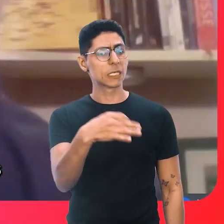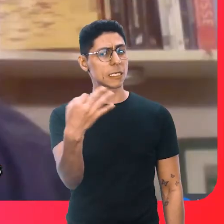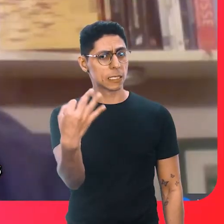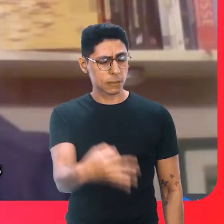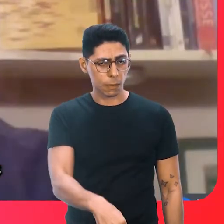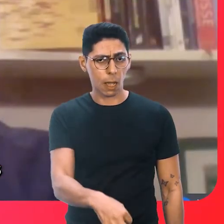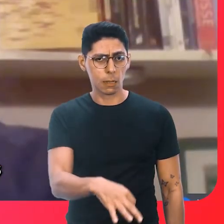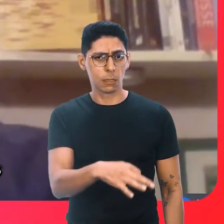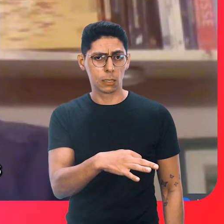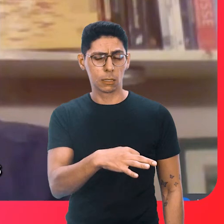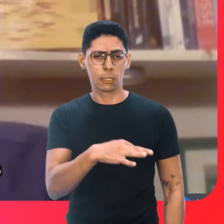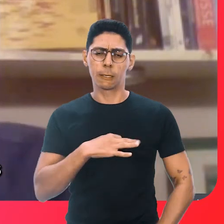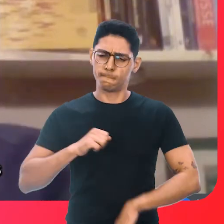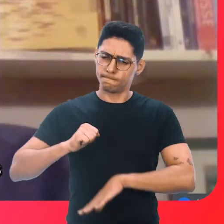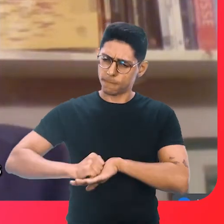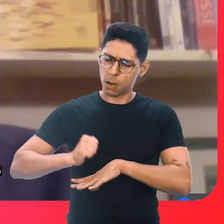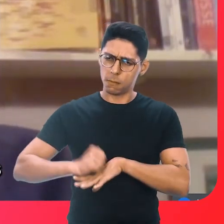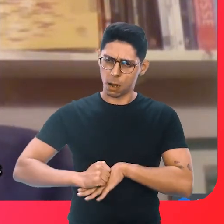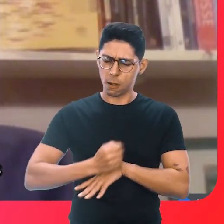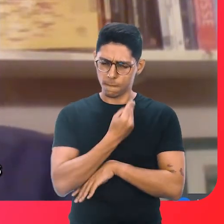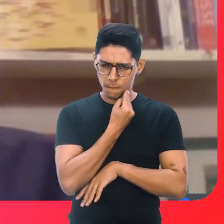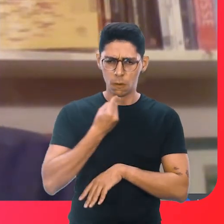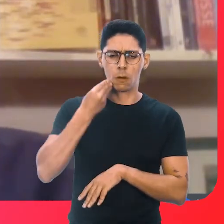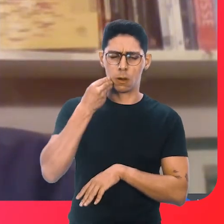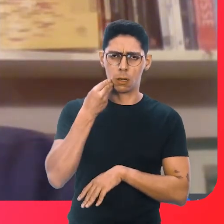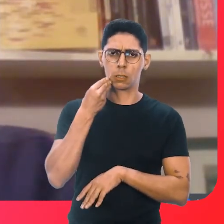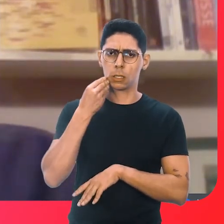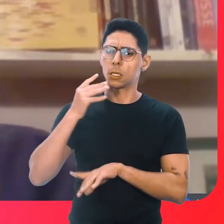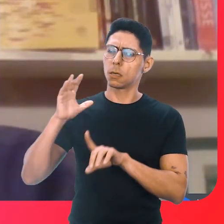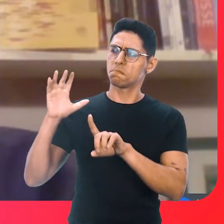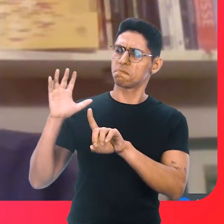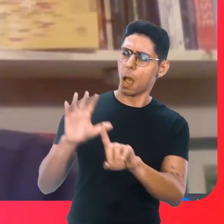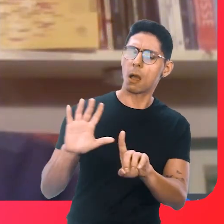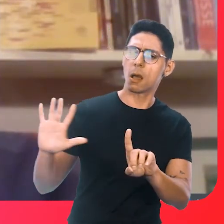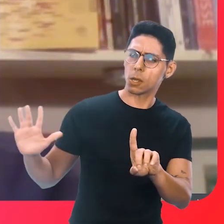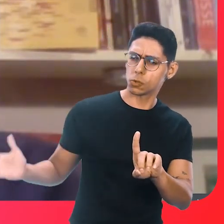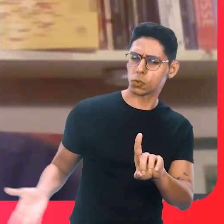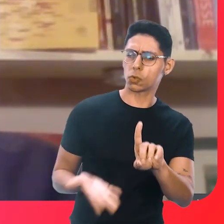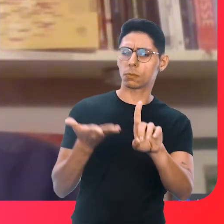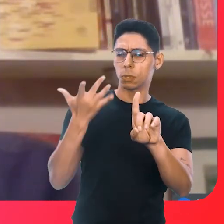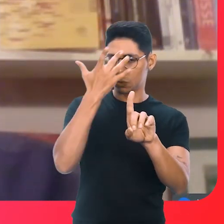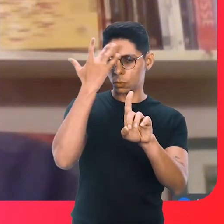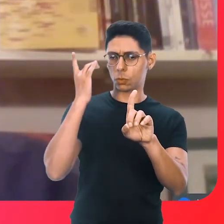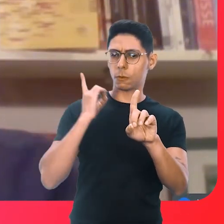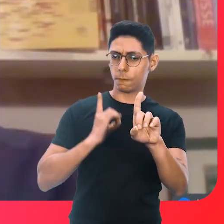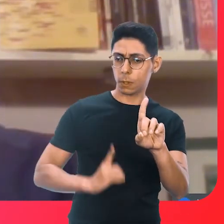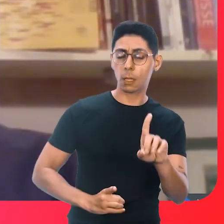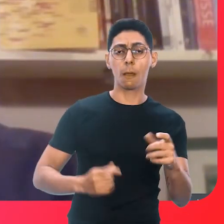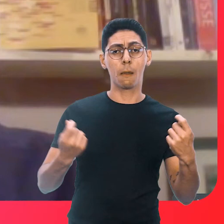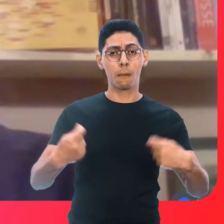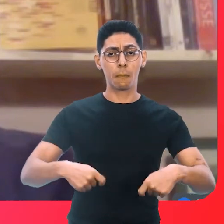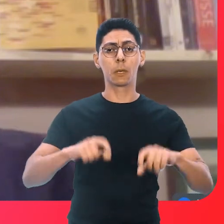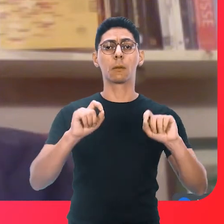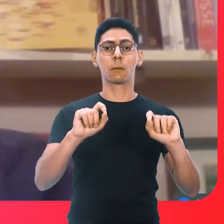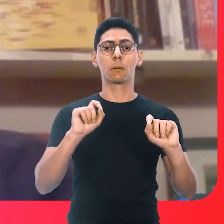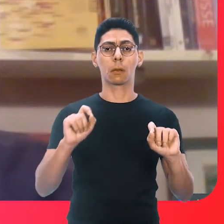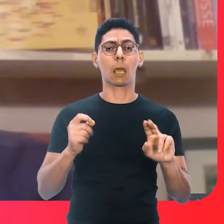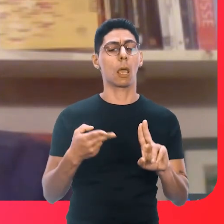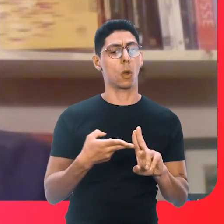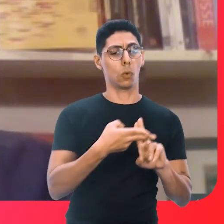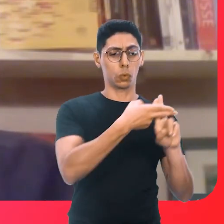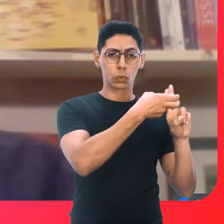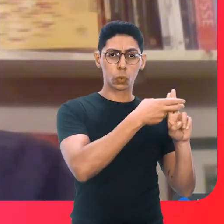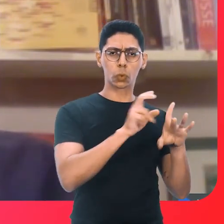tenha concretude de fato nas pessoas com deficiência, é imprescindível que nós tenhamos o SUS protegido